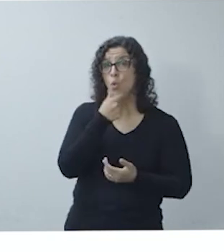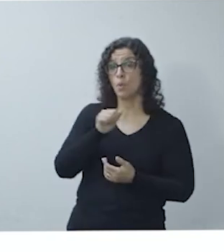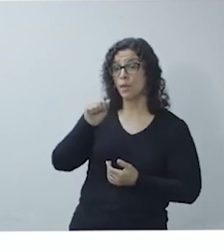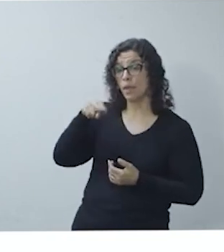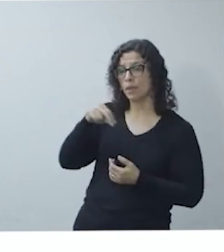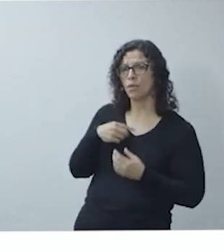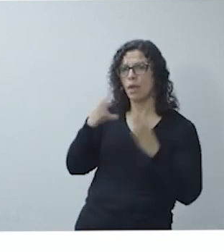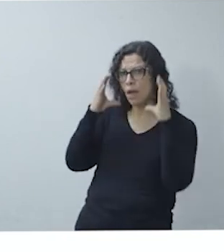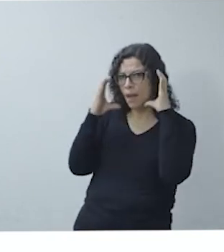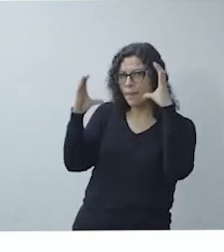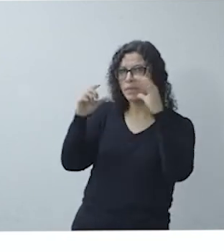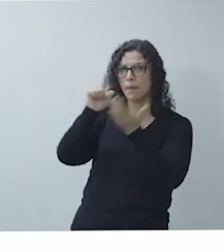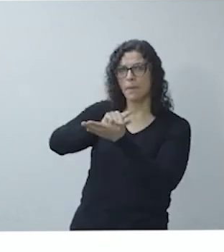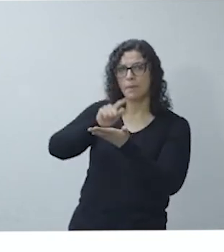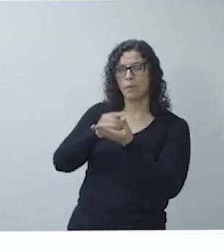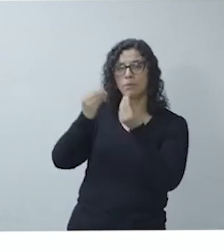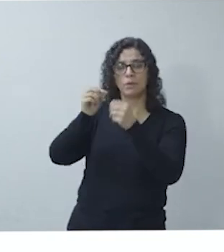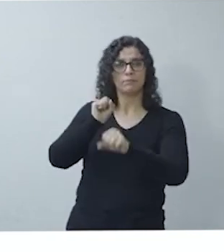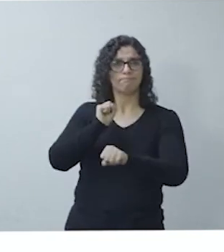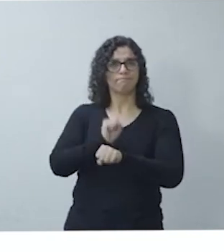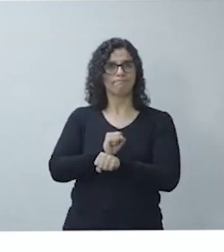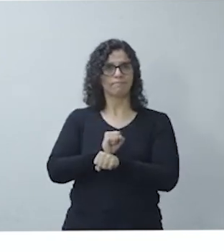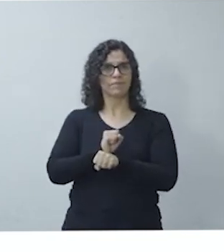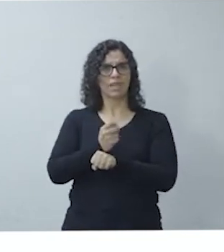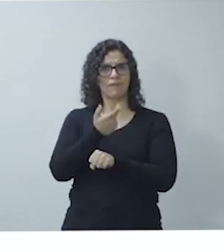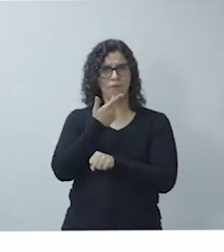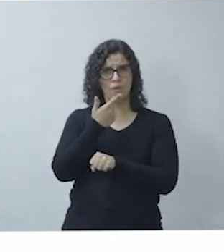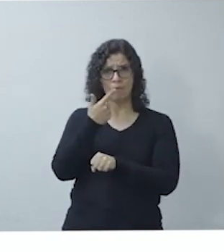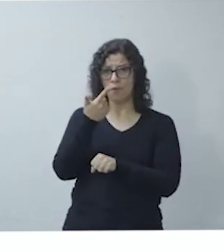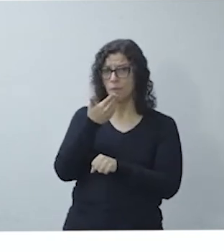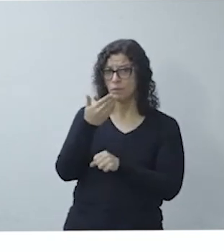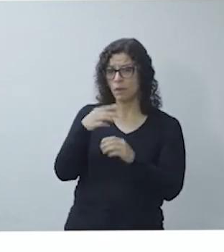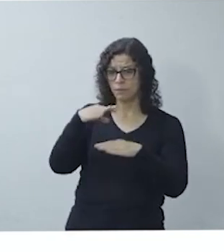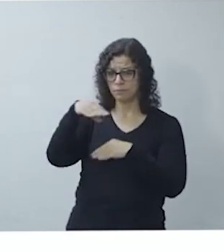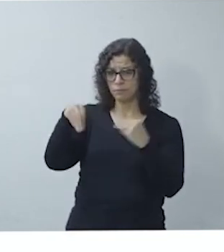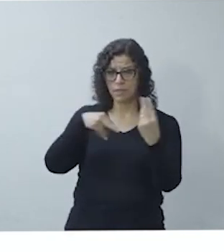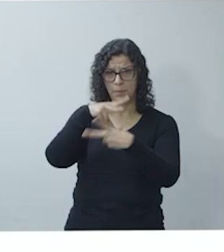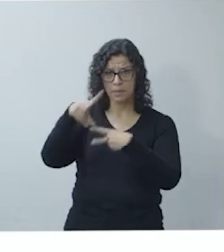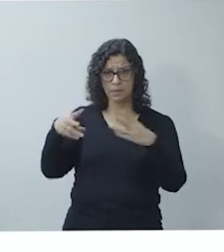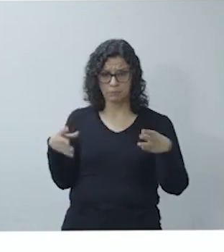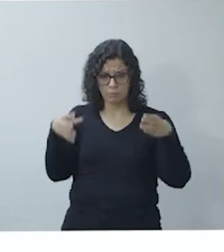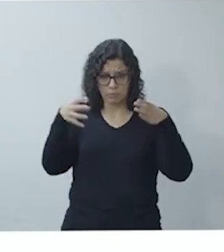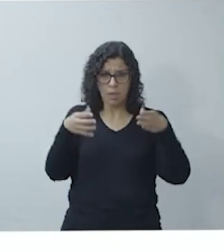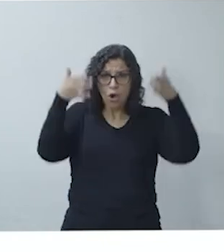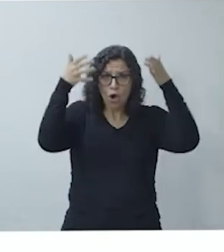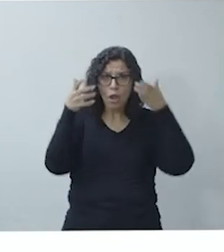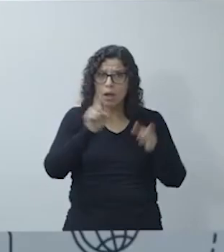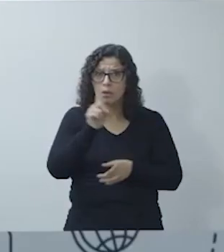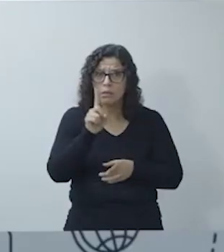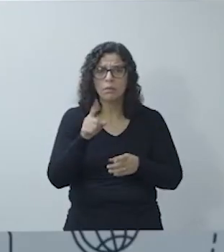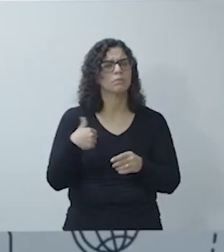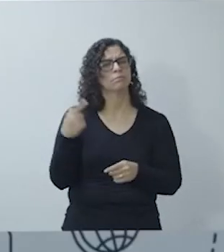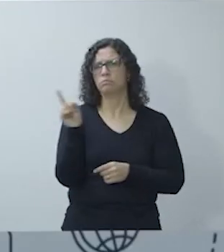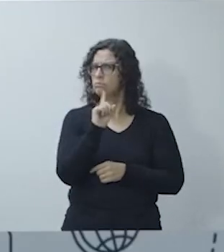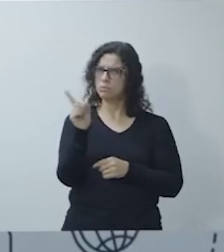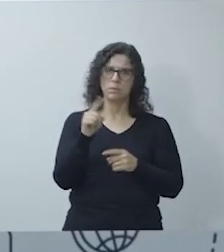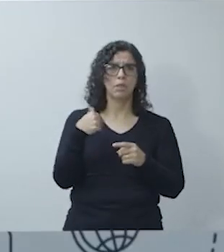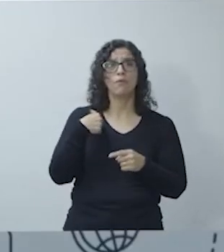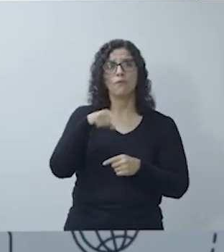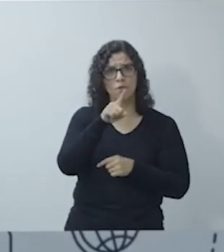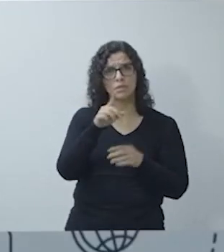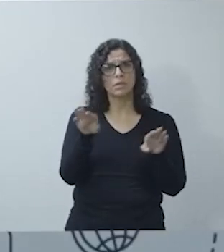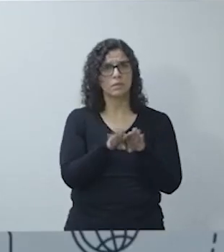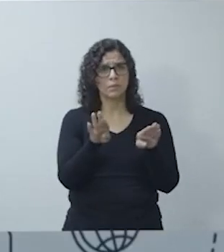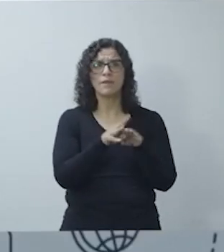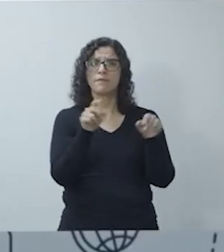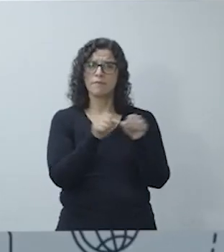a cabeça de papelão, mas conteve-se. Faço o obséquio de embrulhá-la? Não a coloca? Não. Vossa